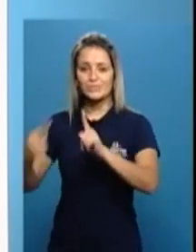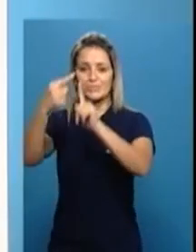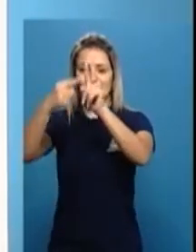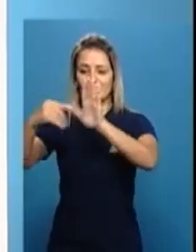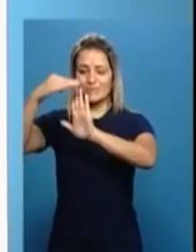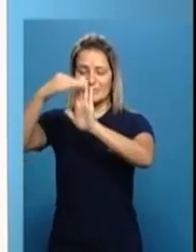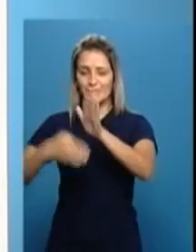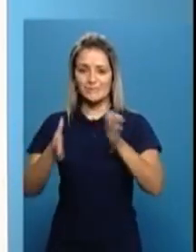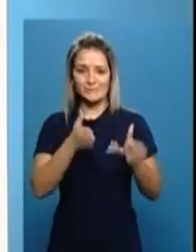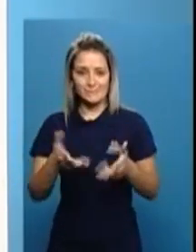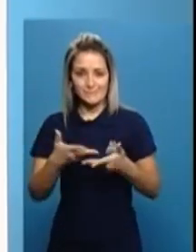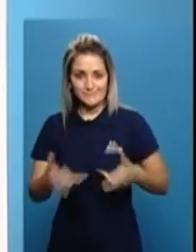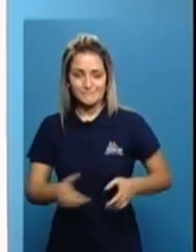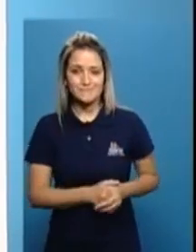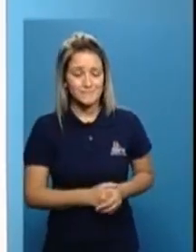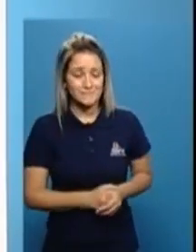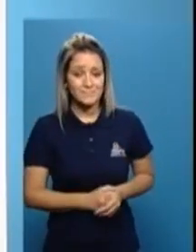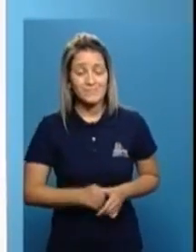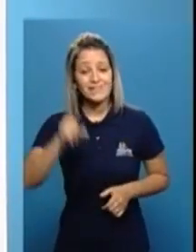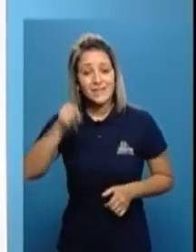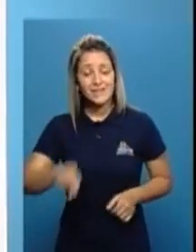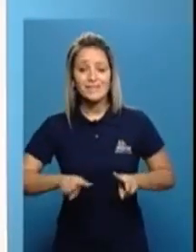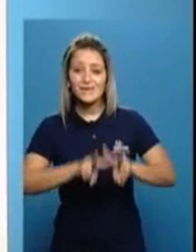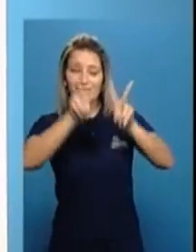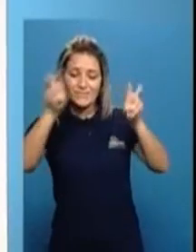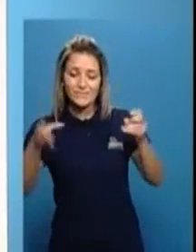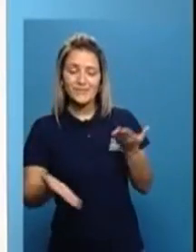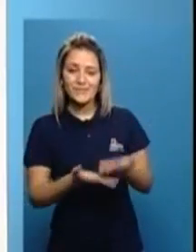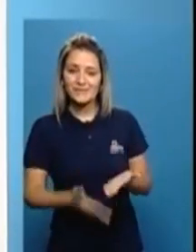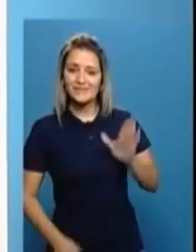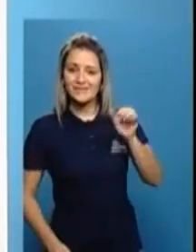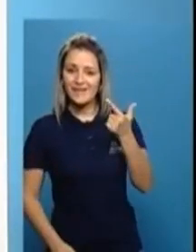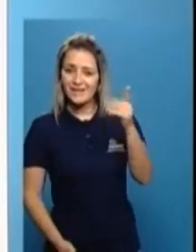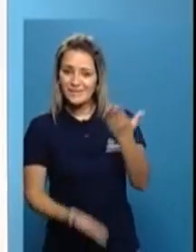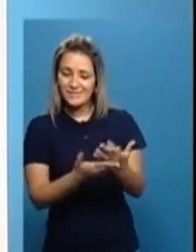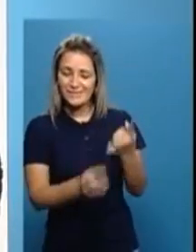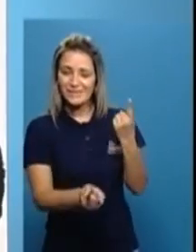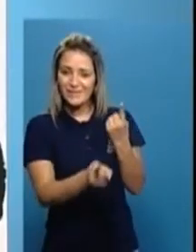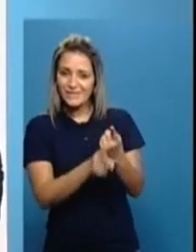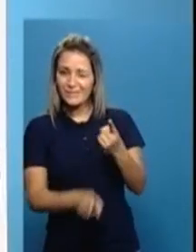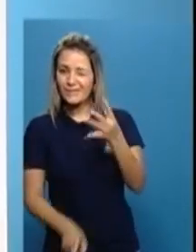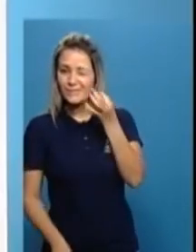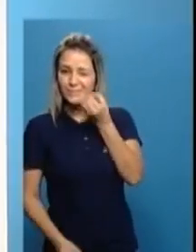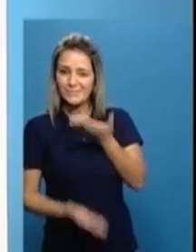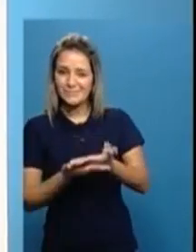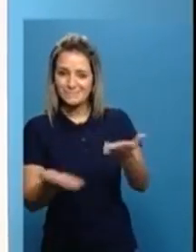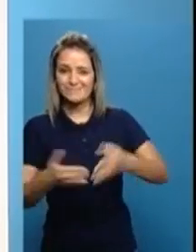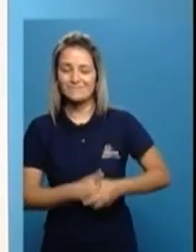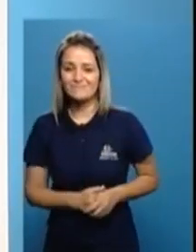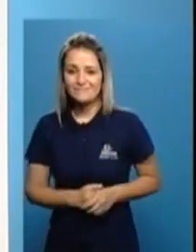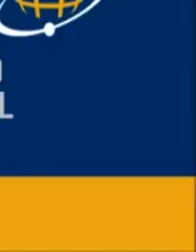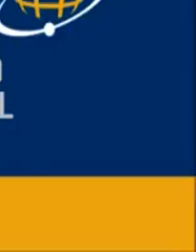sistema produtivo. Então, esses foram os temas dessa aula. Até a nossa próxima aula e ótimos estudos!